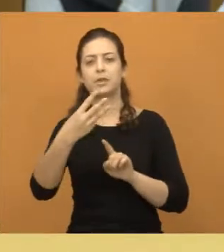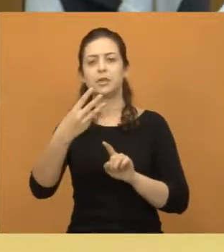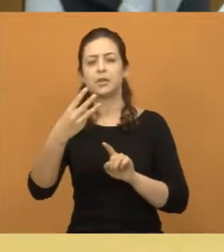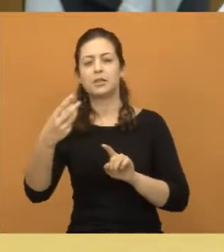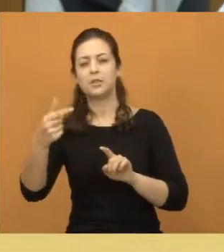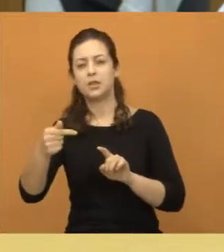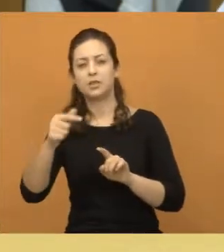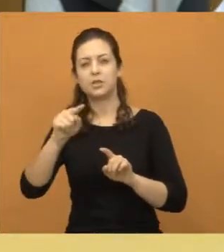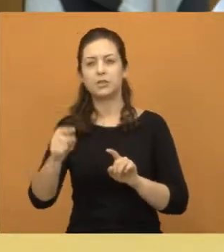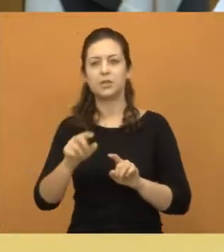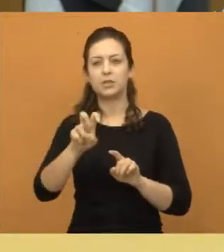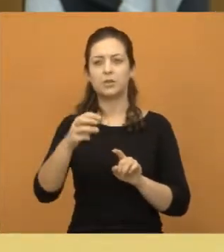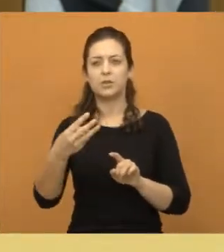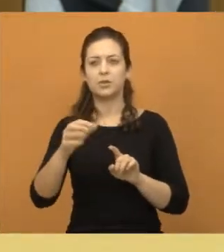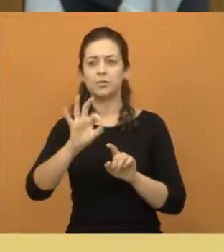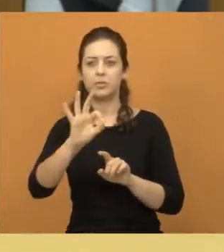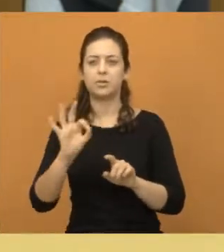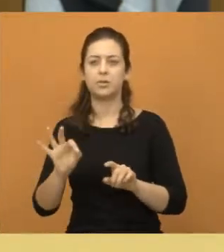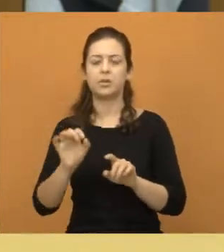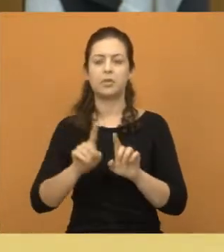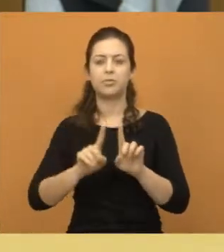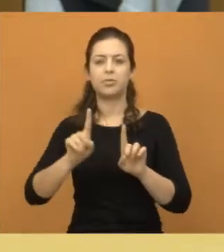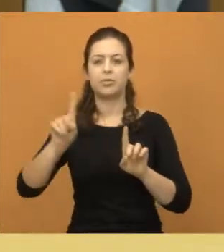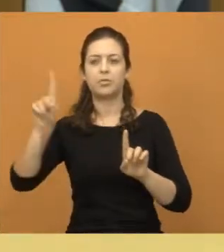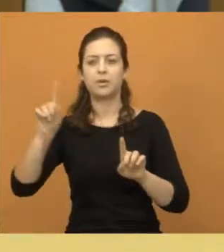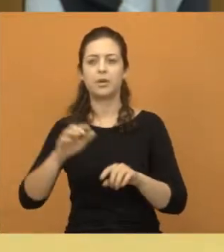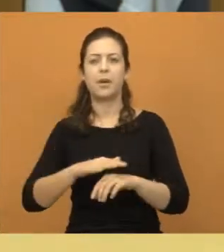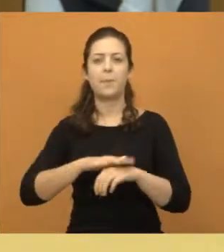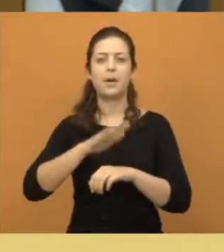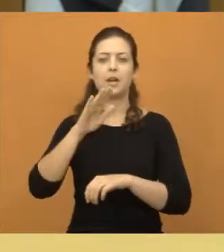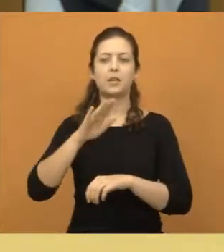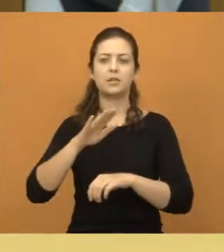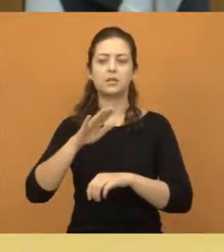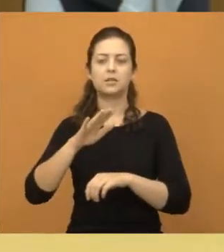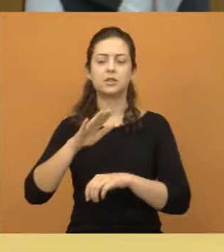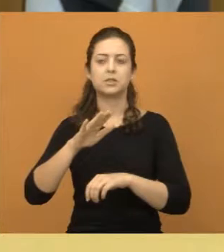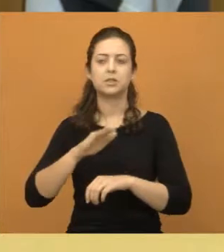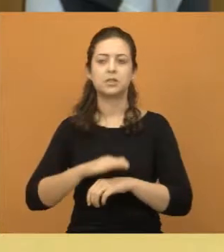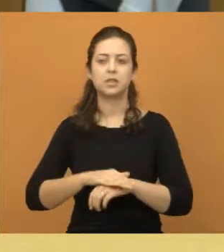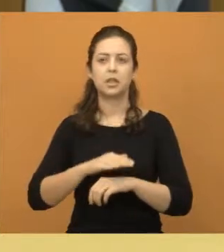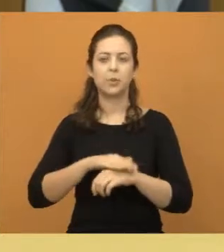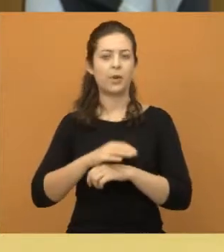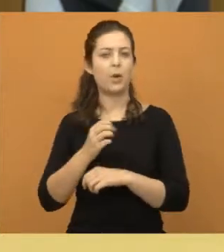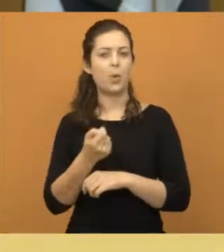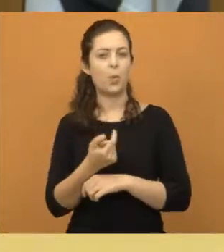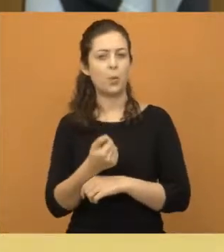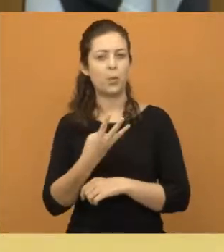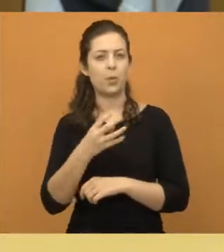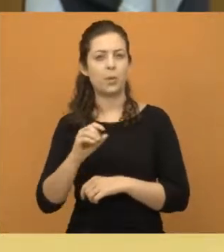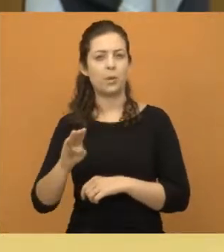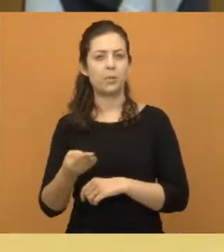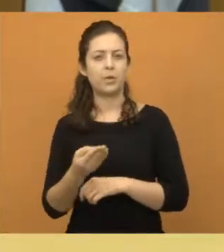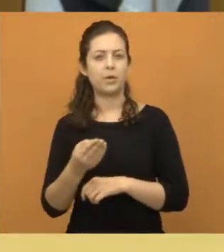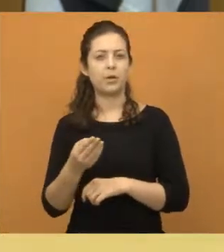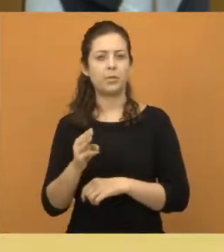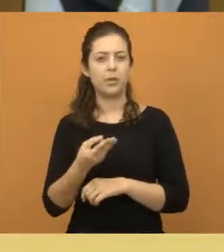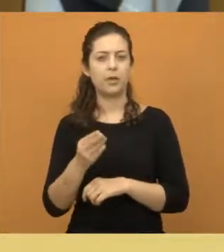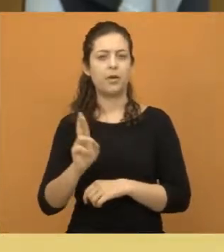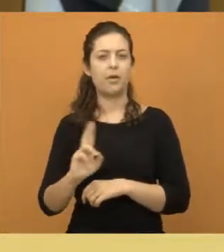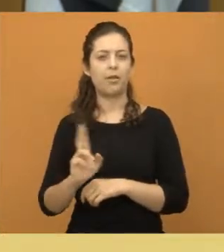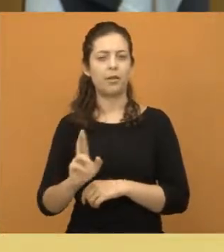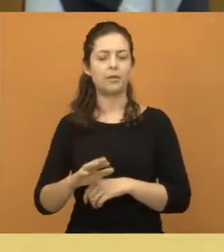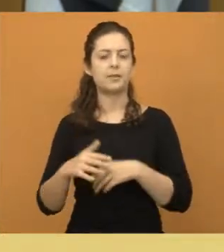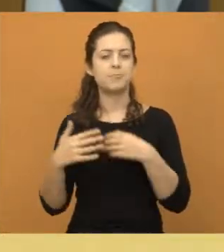37,53%. Um aumento aí de mais quase 40 milhões de reais. Essa